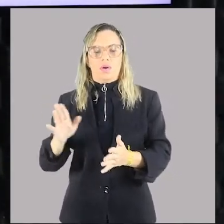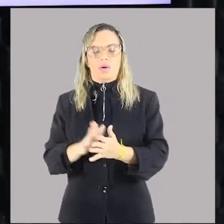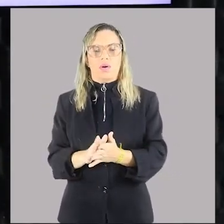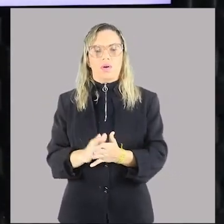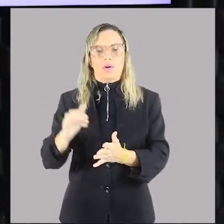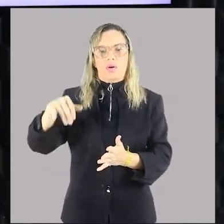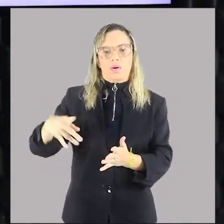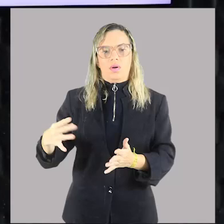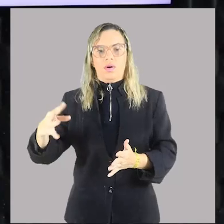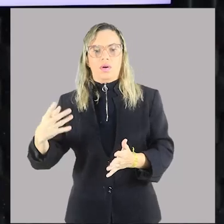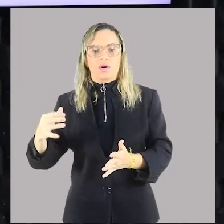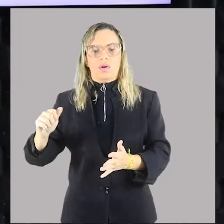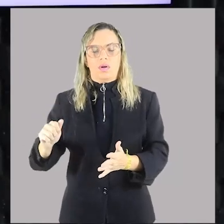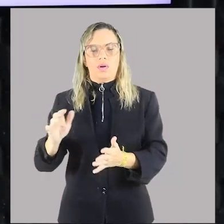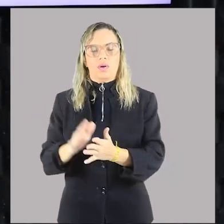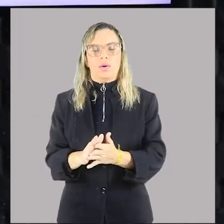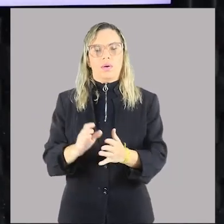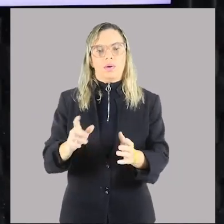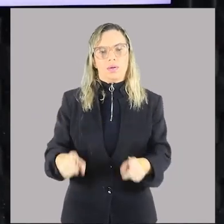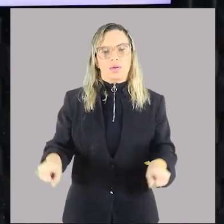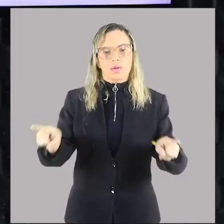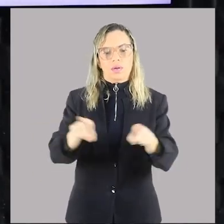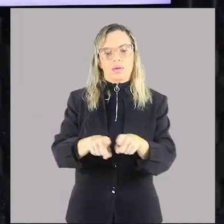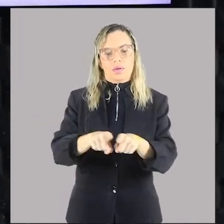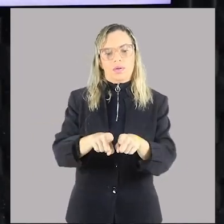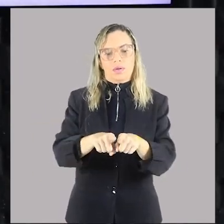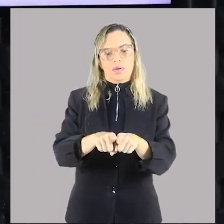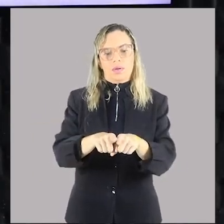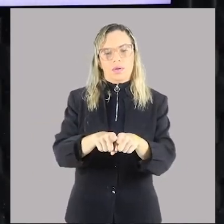mas também, como nós vamos ver, também temos